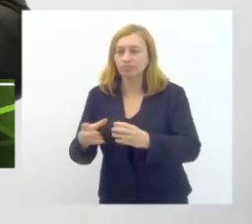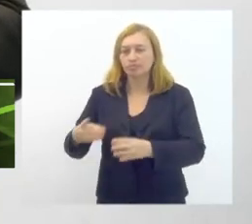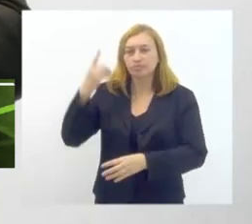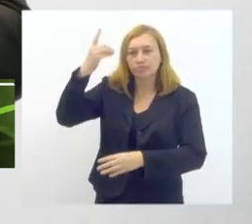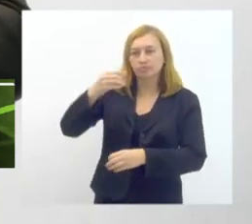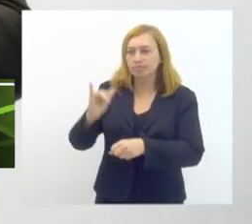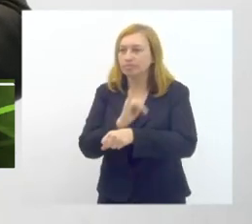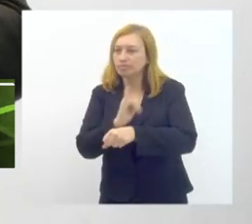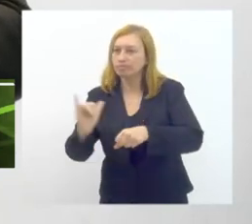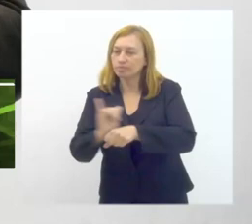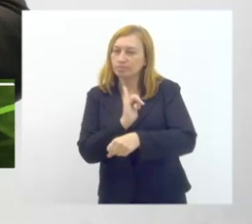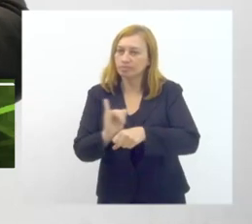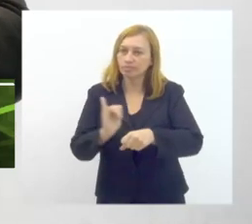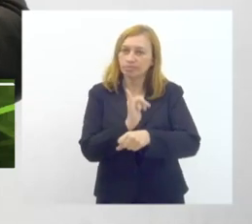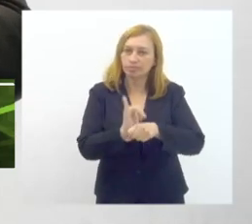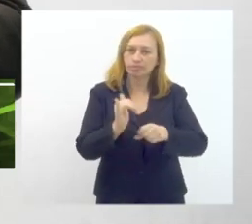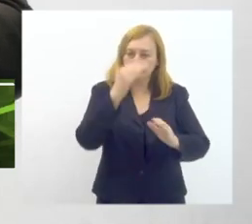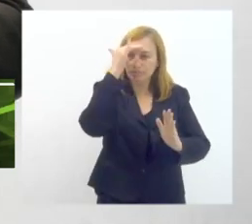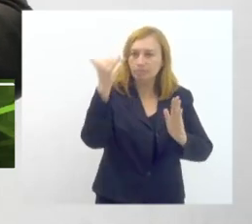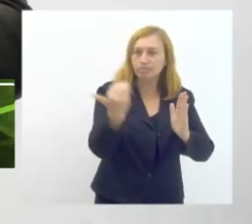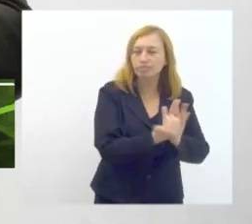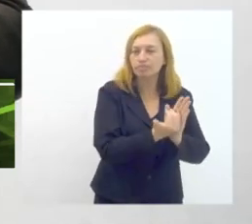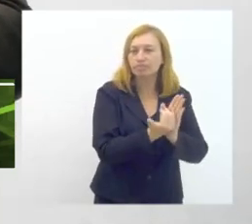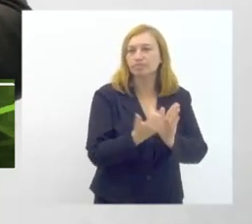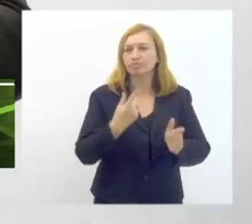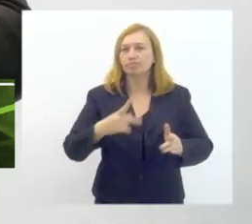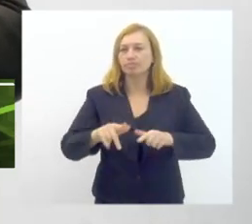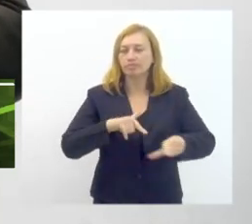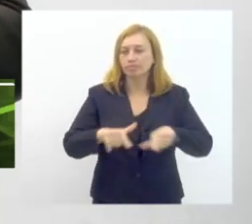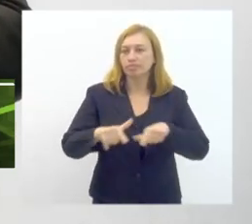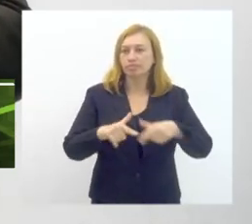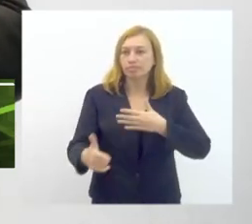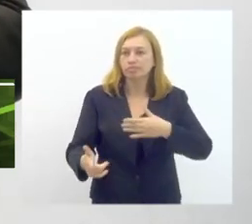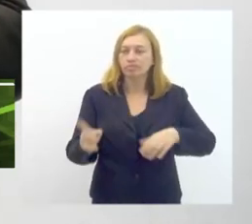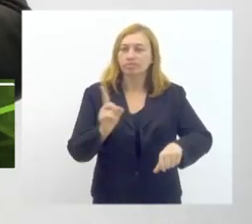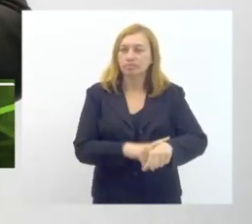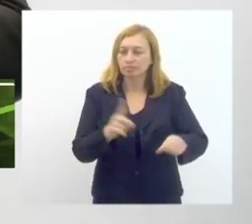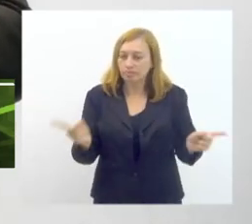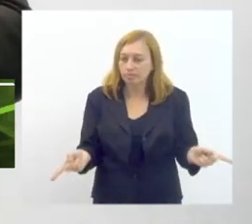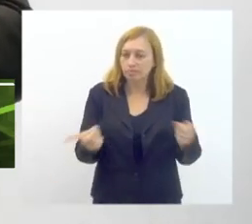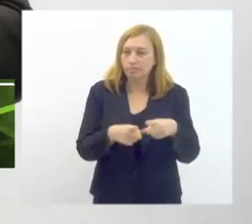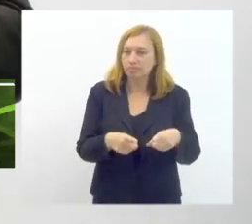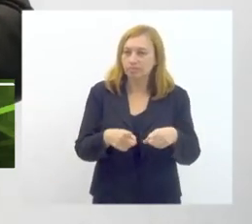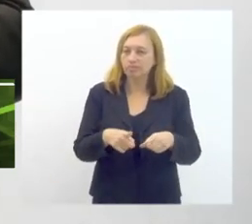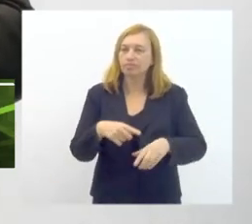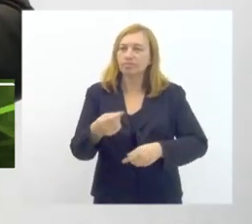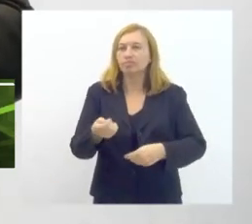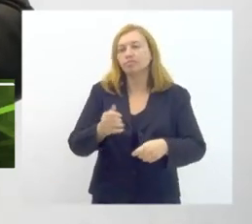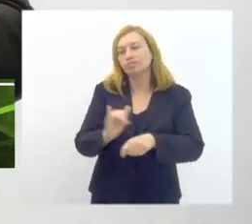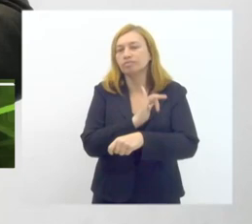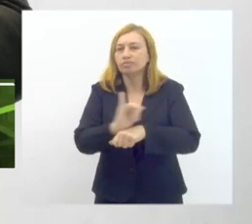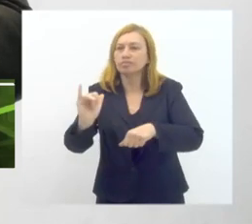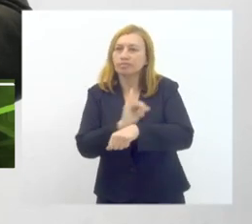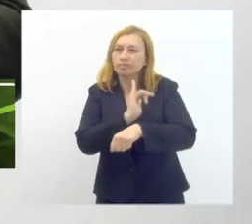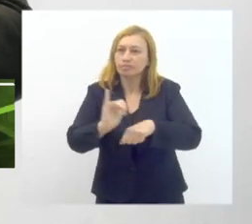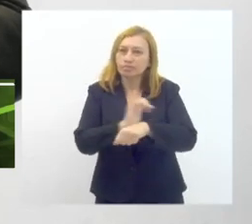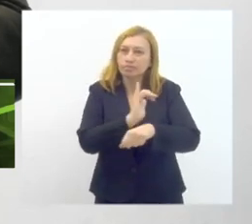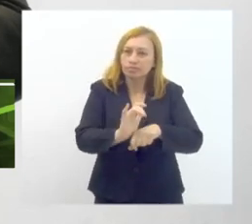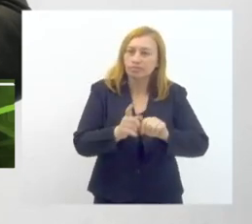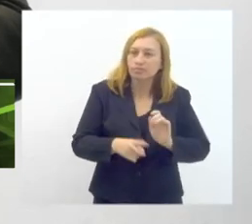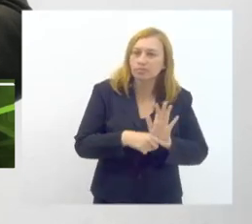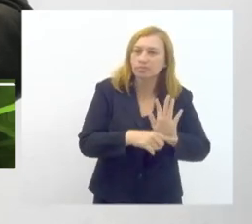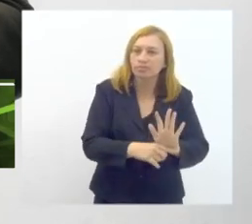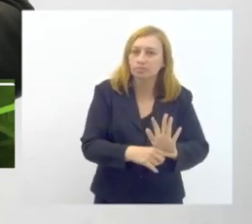estratégias para cumprimento eficaz de sua finalidade, otimizando tempo e recursos de modo a fomentar mecanismos de ações que